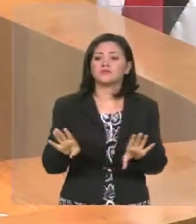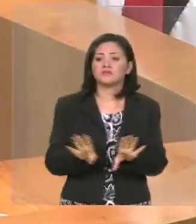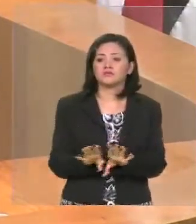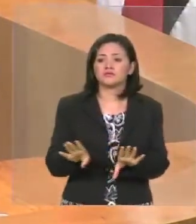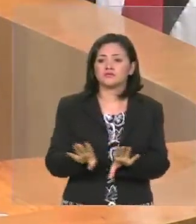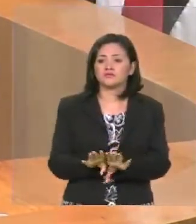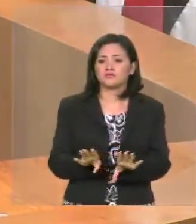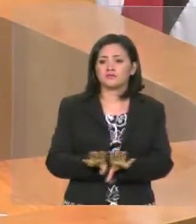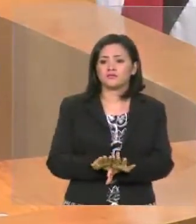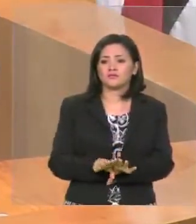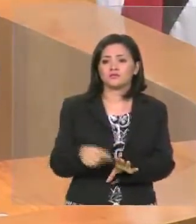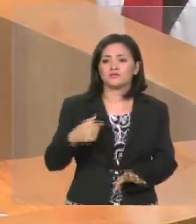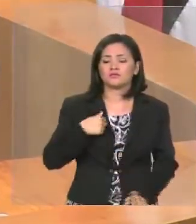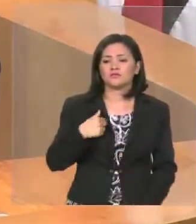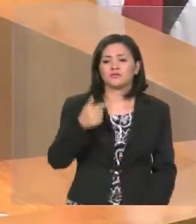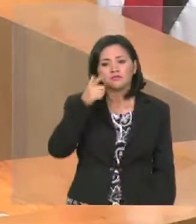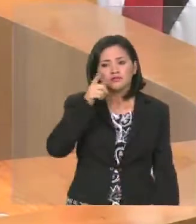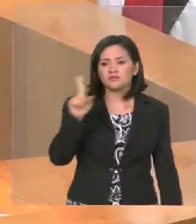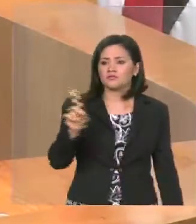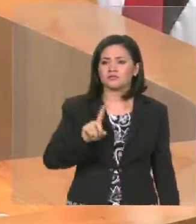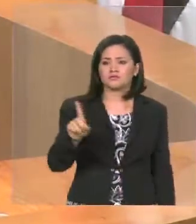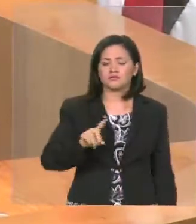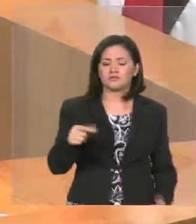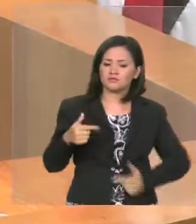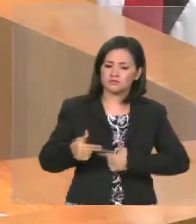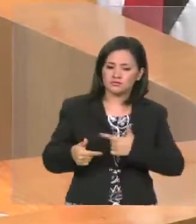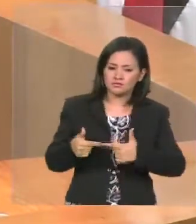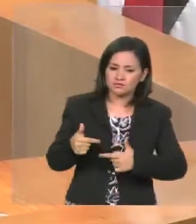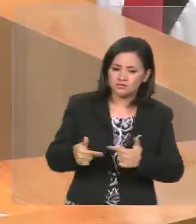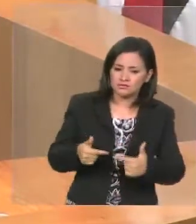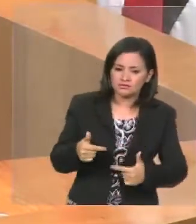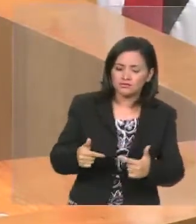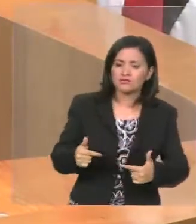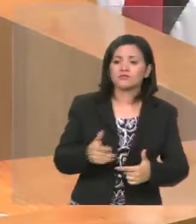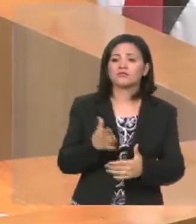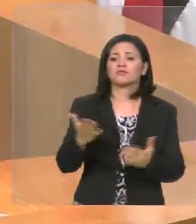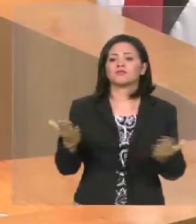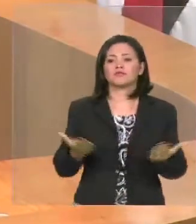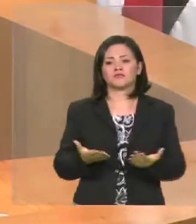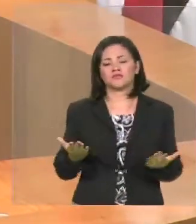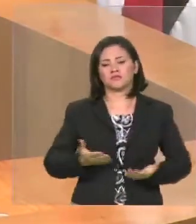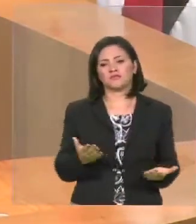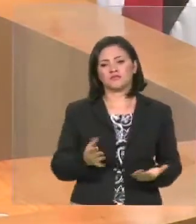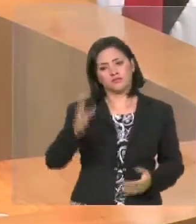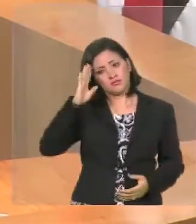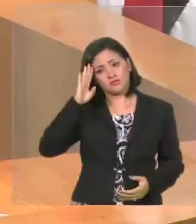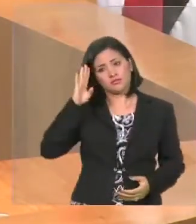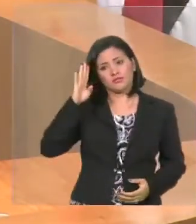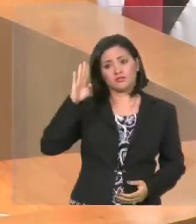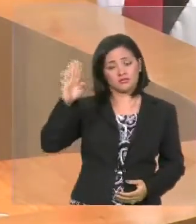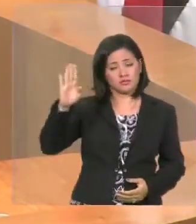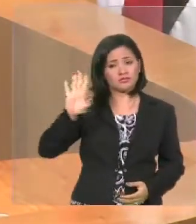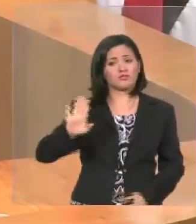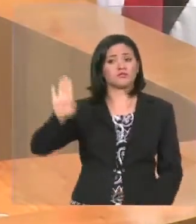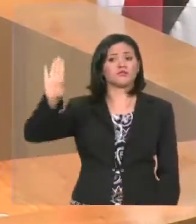ter travado o bom combate até aqui, principalmente disputando a Prefeitura de São